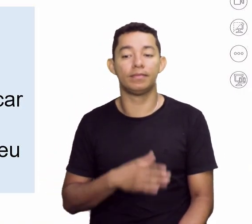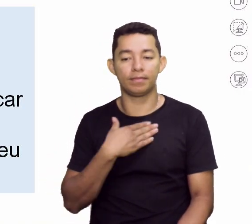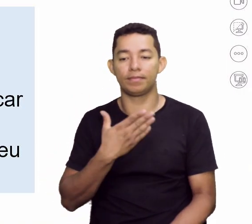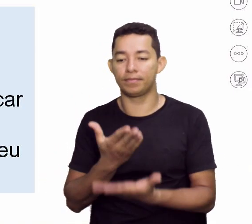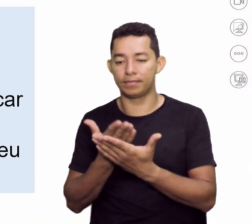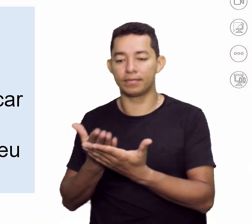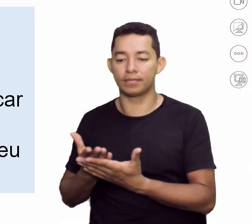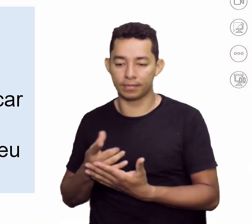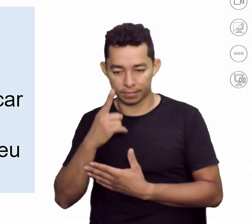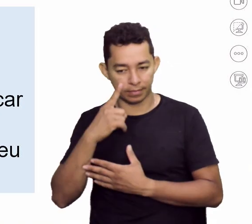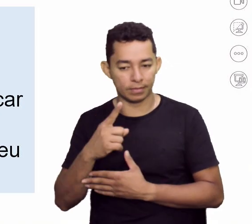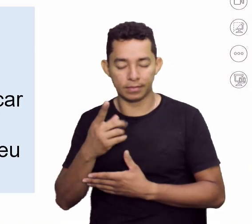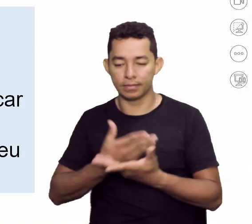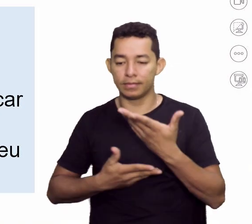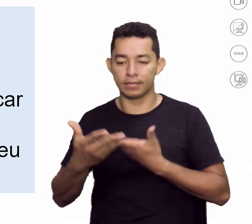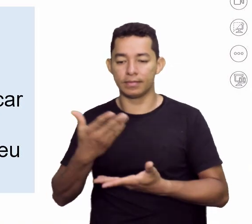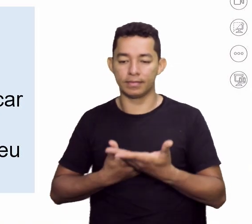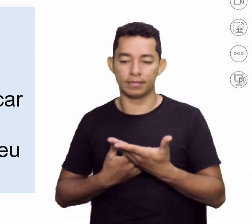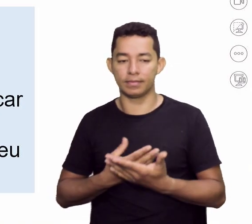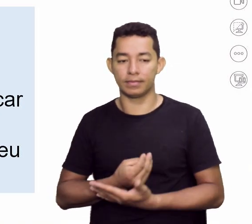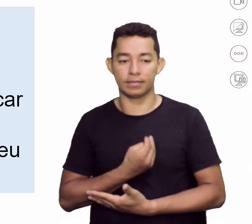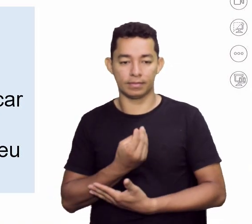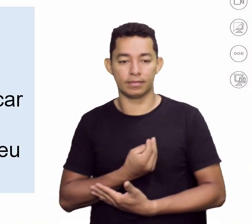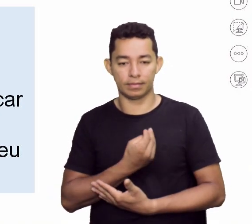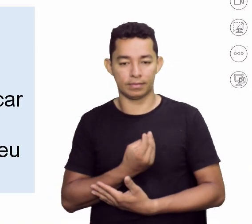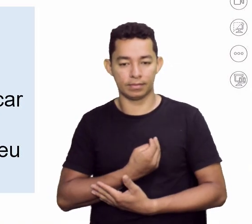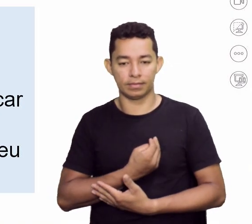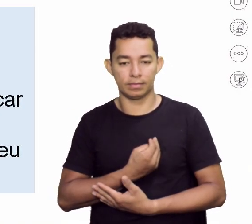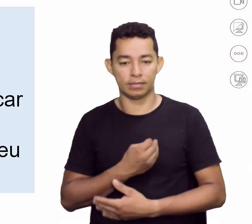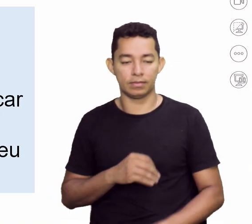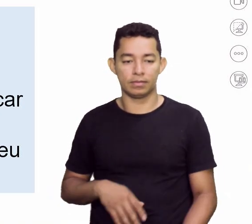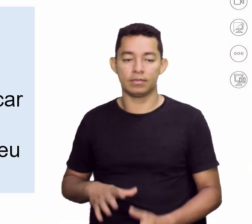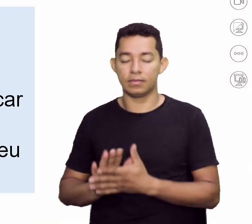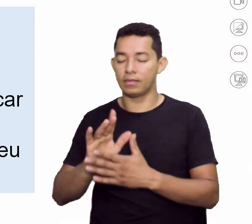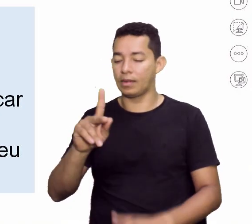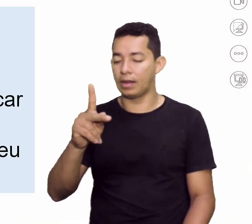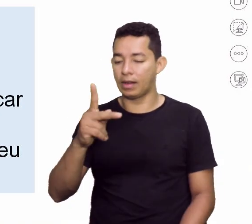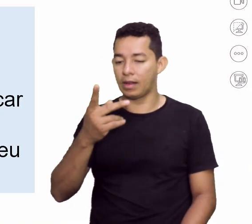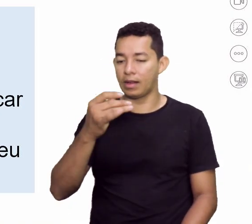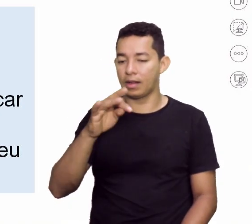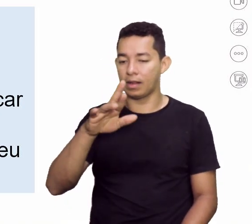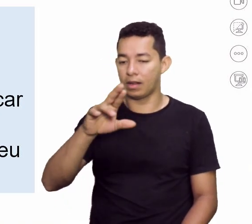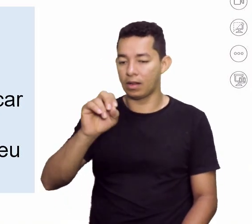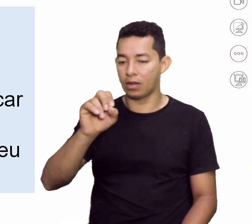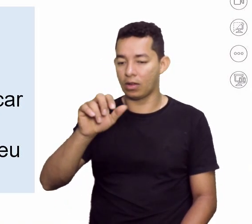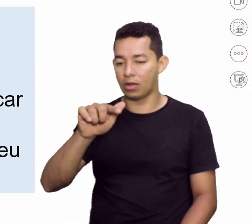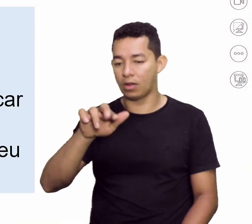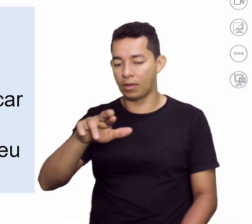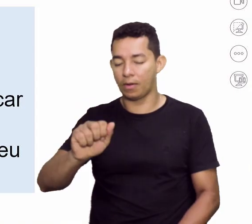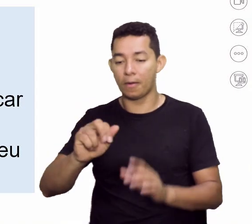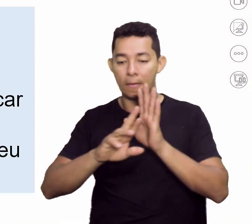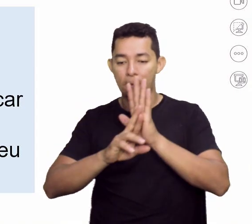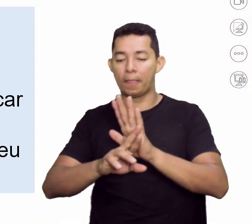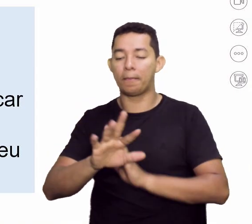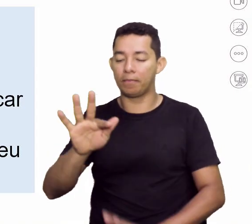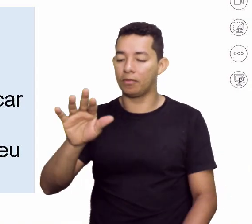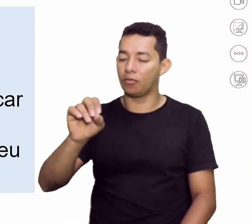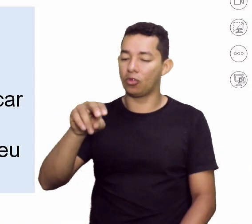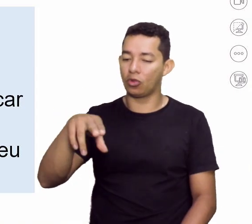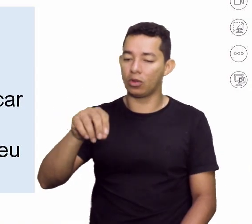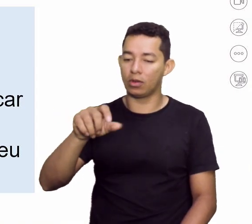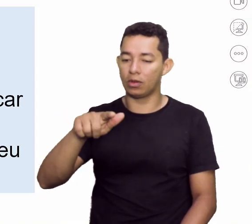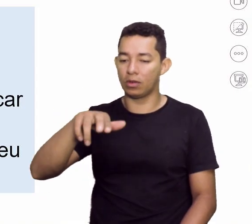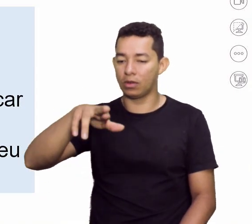né? Foi justamente a presença de hieróglifos que representam fonogramas que dificultou o trabalho de todas